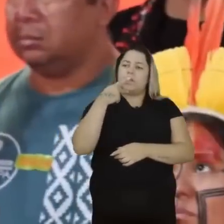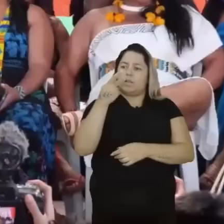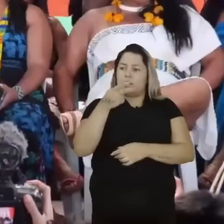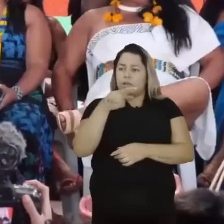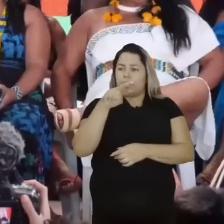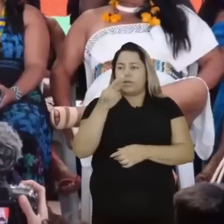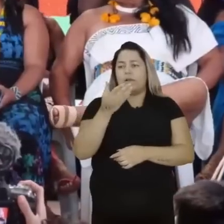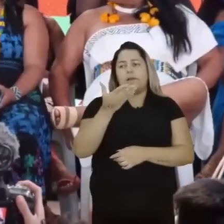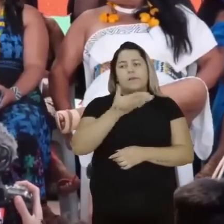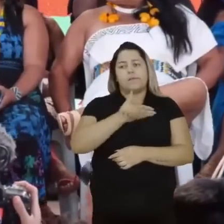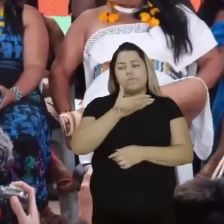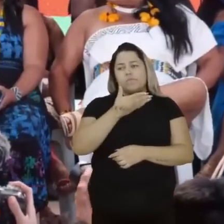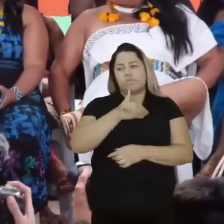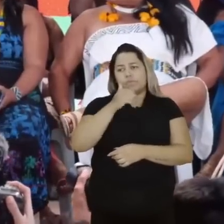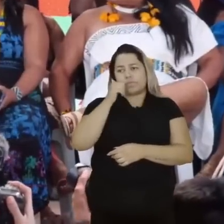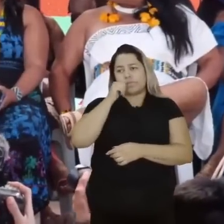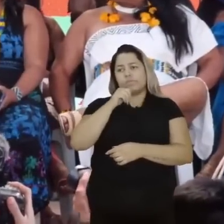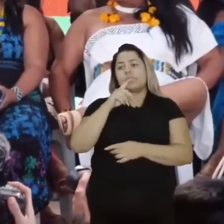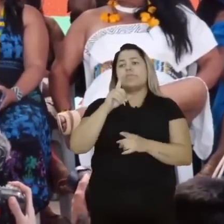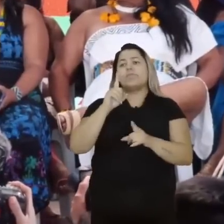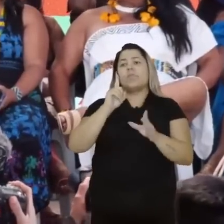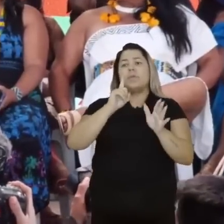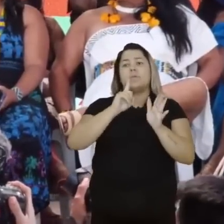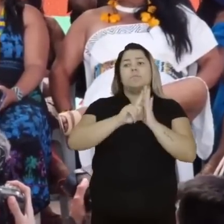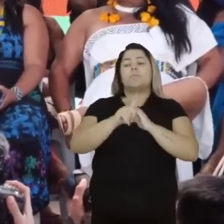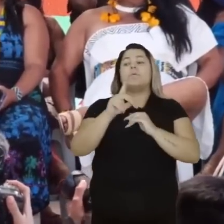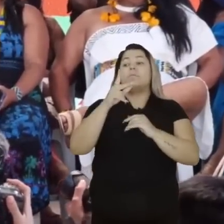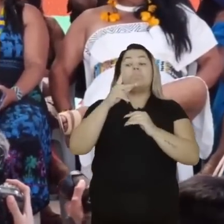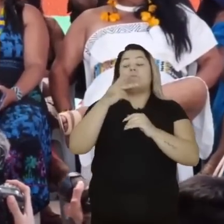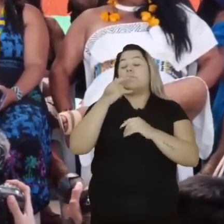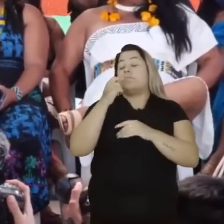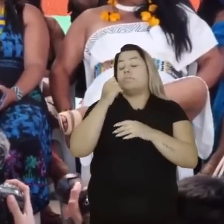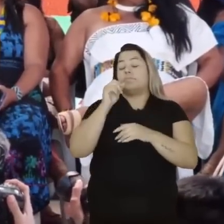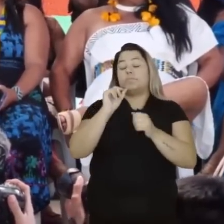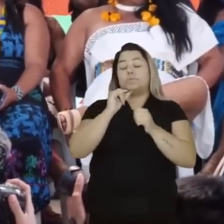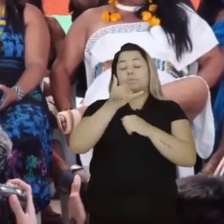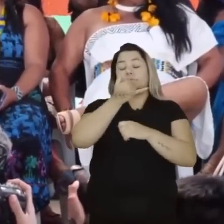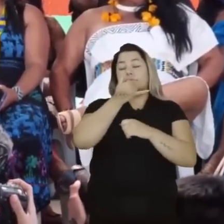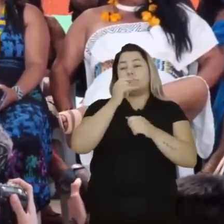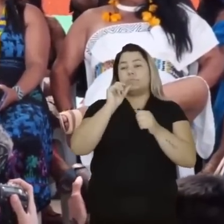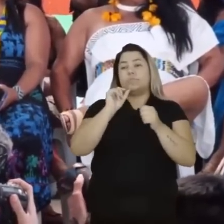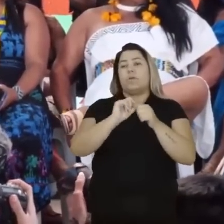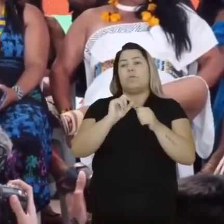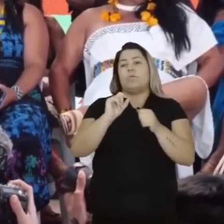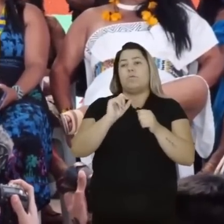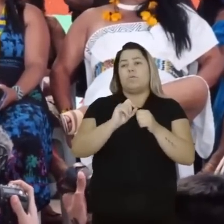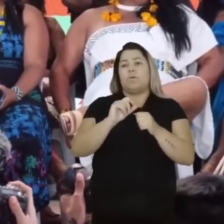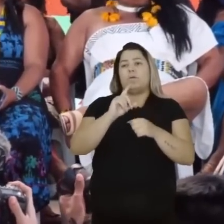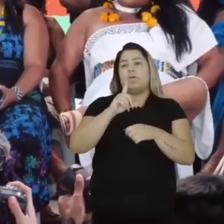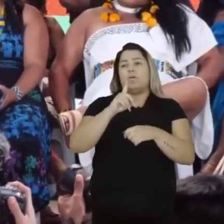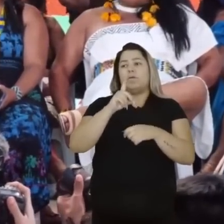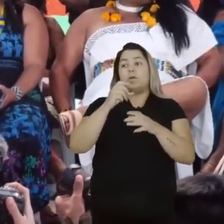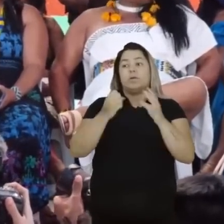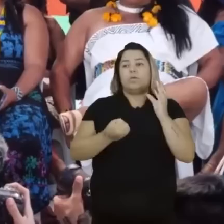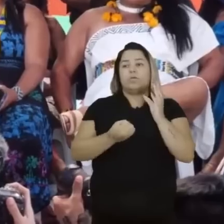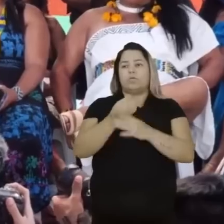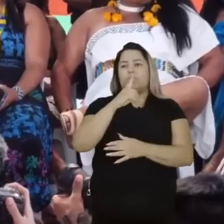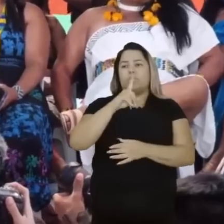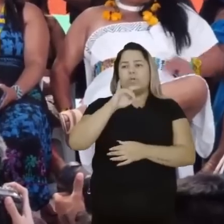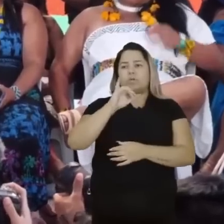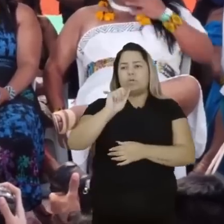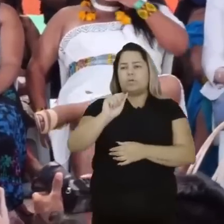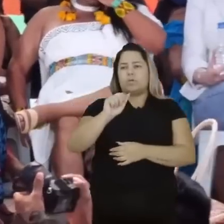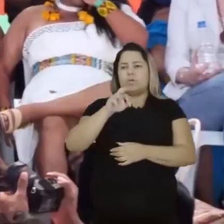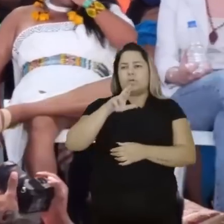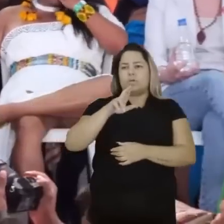companheira deputada me fez uma afirmação, é preciso criar o dia do revogaço. E tudo